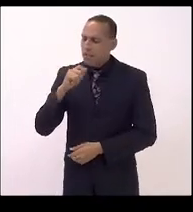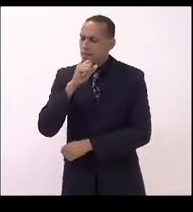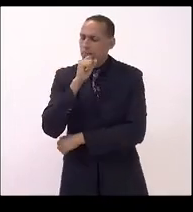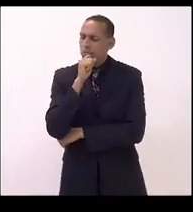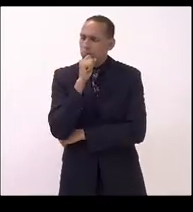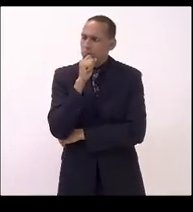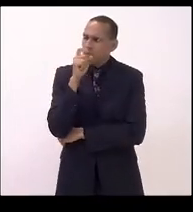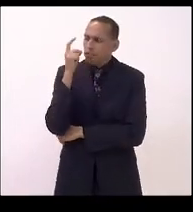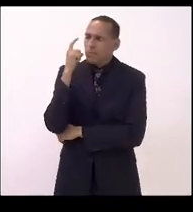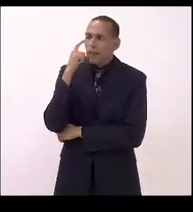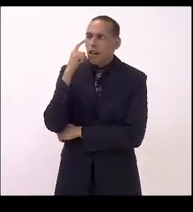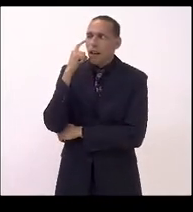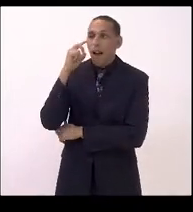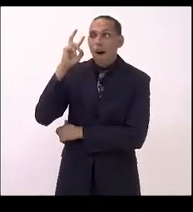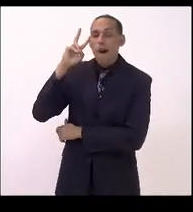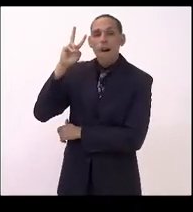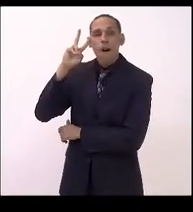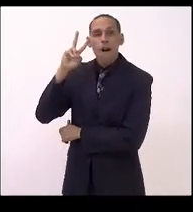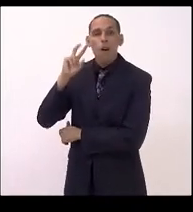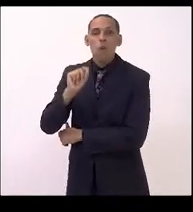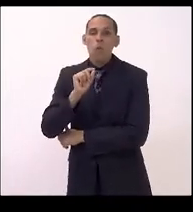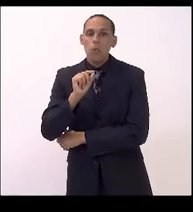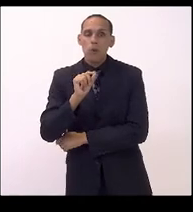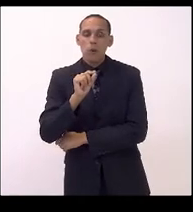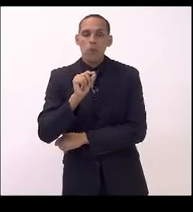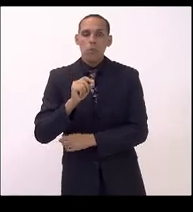minha memória